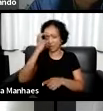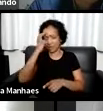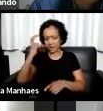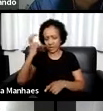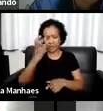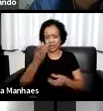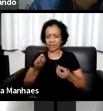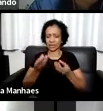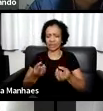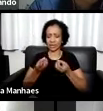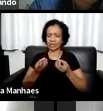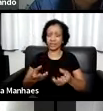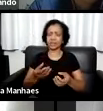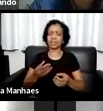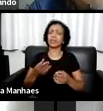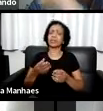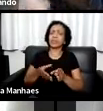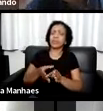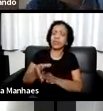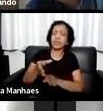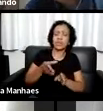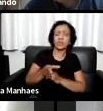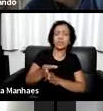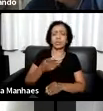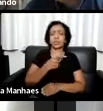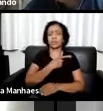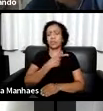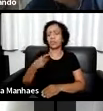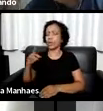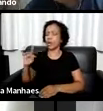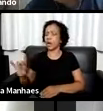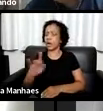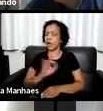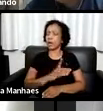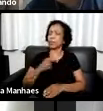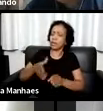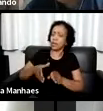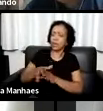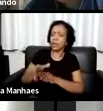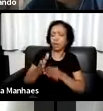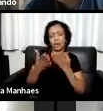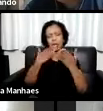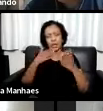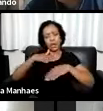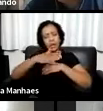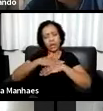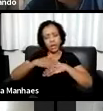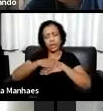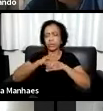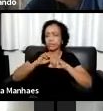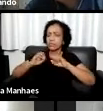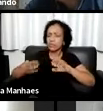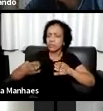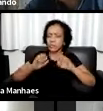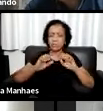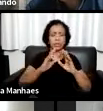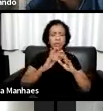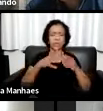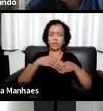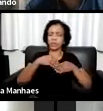céus, tenham uma orientação vinda do Senhor e possam, Senhor, conduzir a igreja por tempos